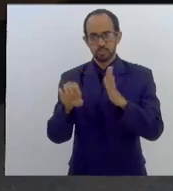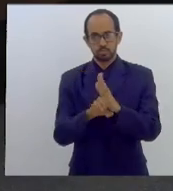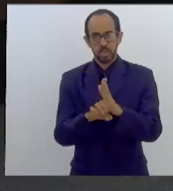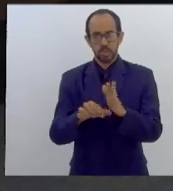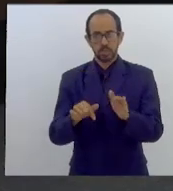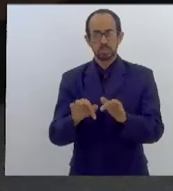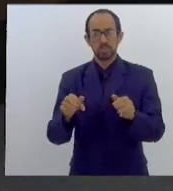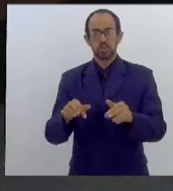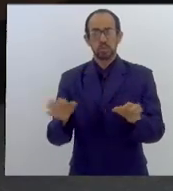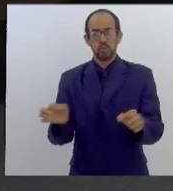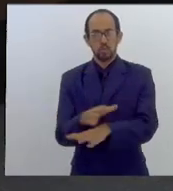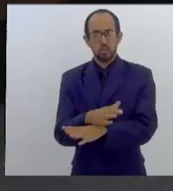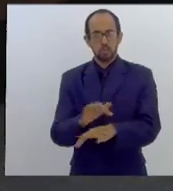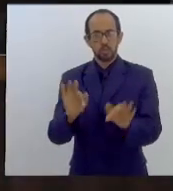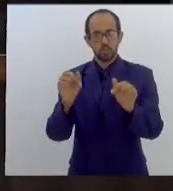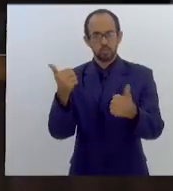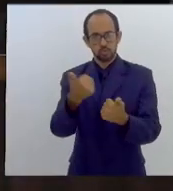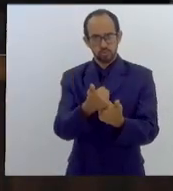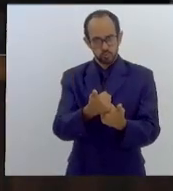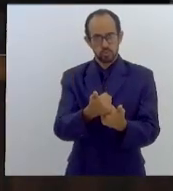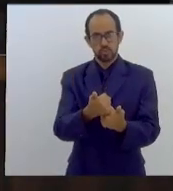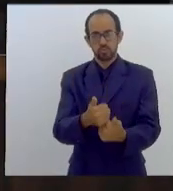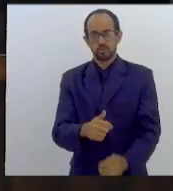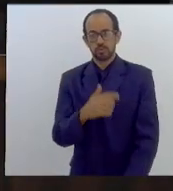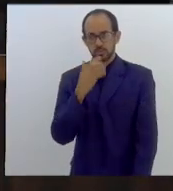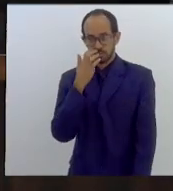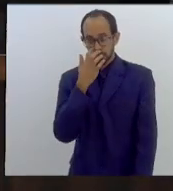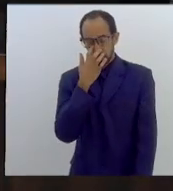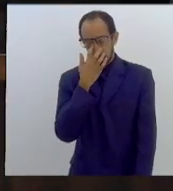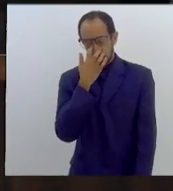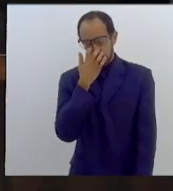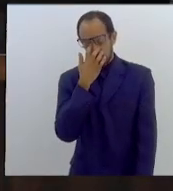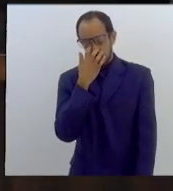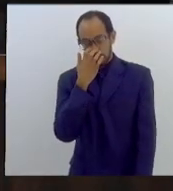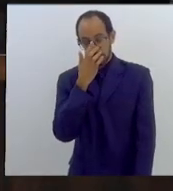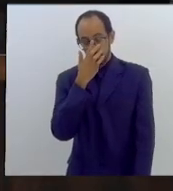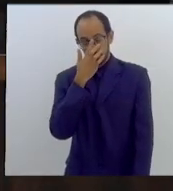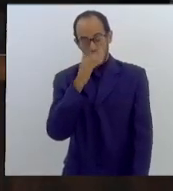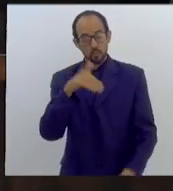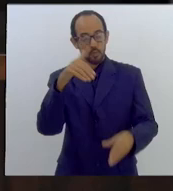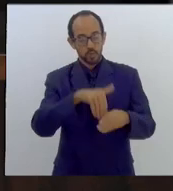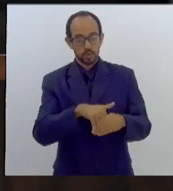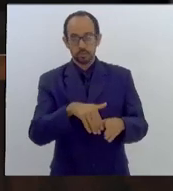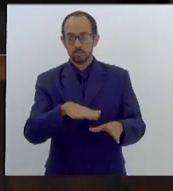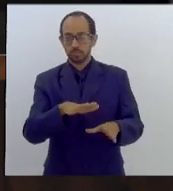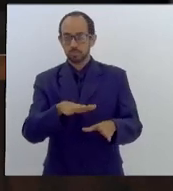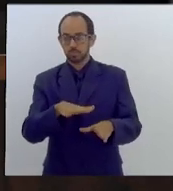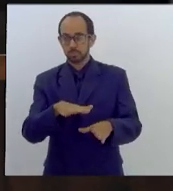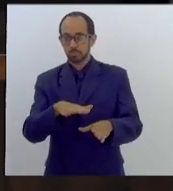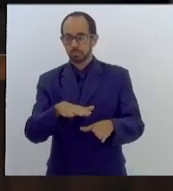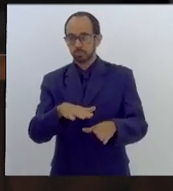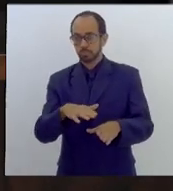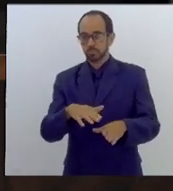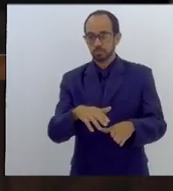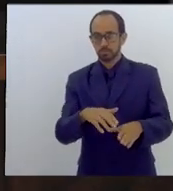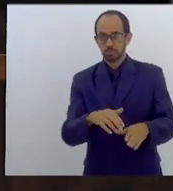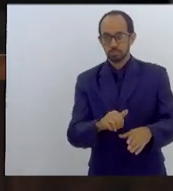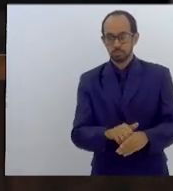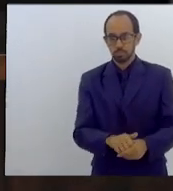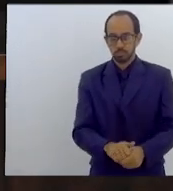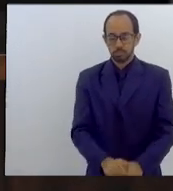por substitutivo, senhor presidente. Que a presidência deve... Não, primeira votação. Primeira. Não pode ser substitutivo, não tem forma